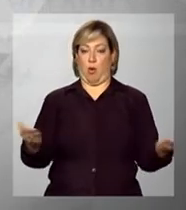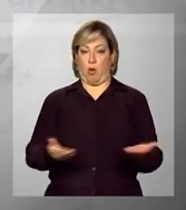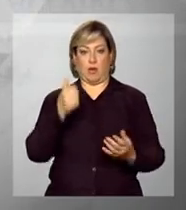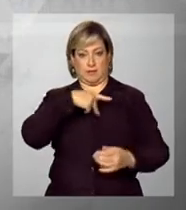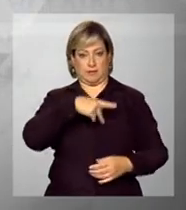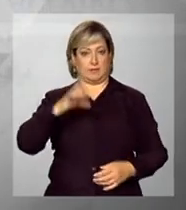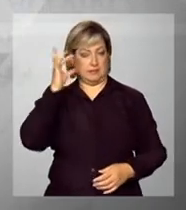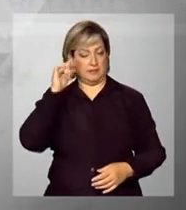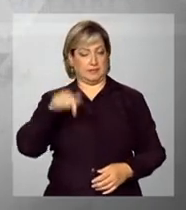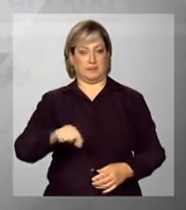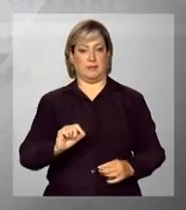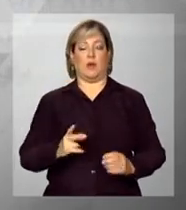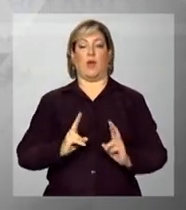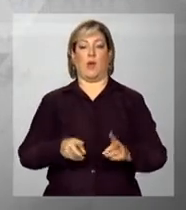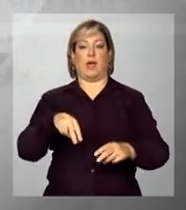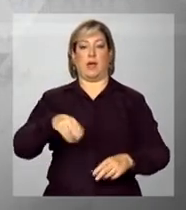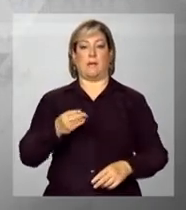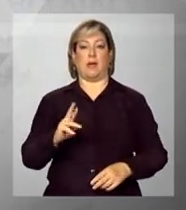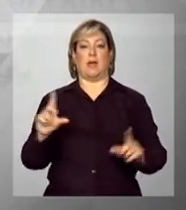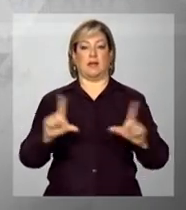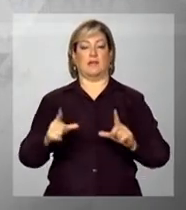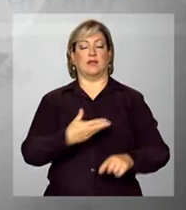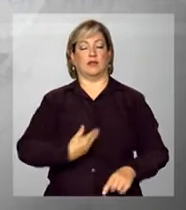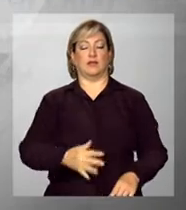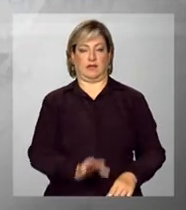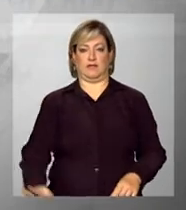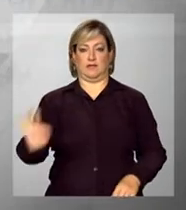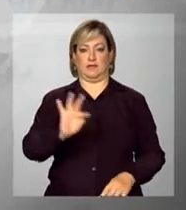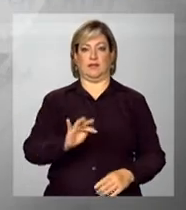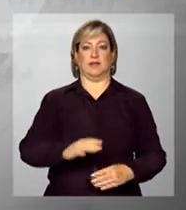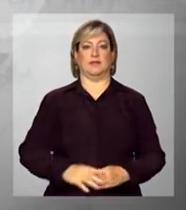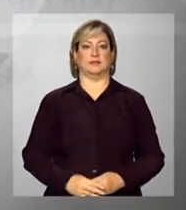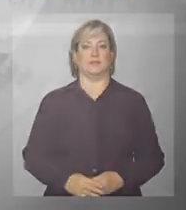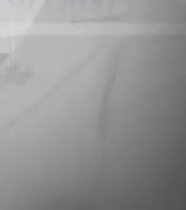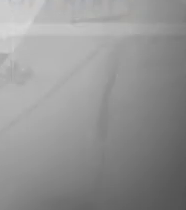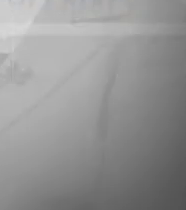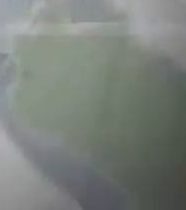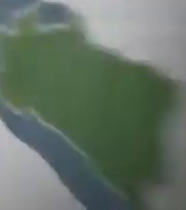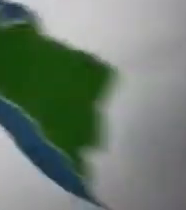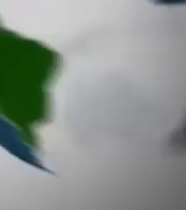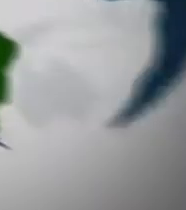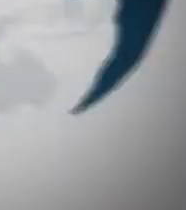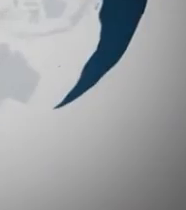pela presidenta Dilma Rousseff continue na NBR a TV do Governo Federal